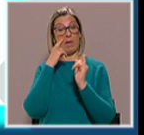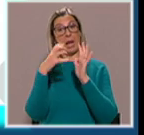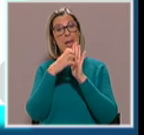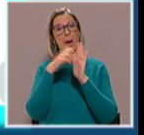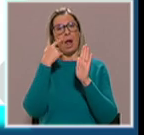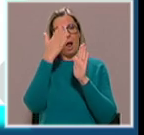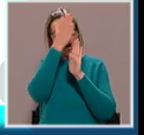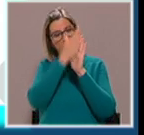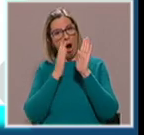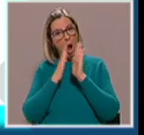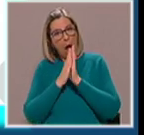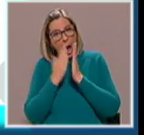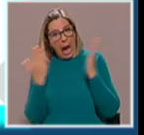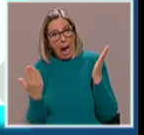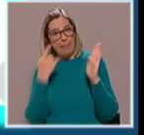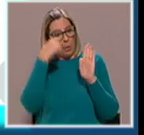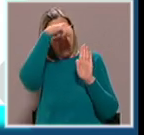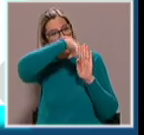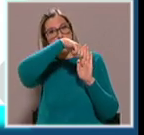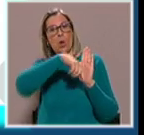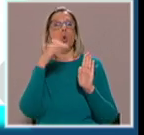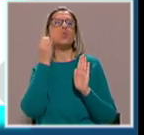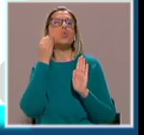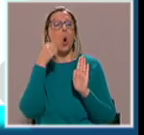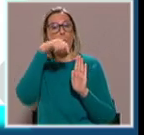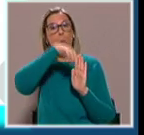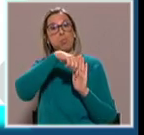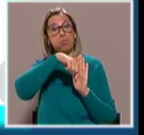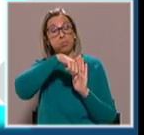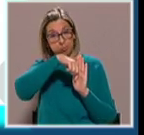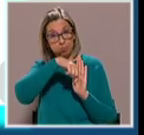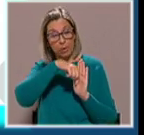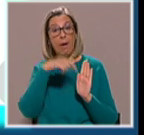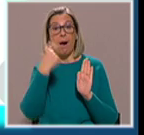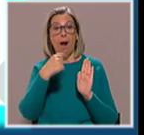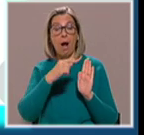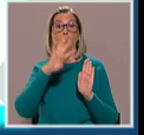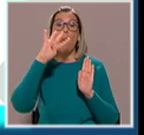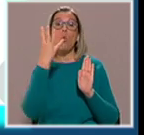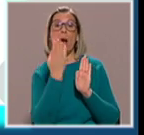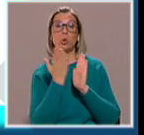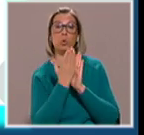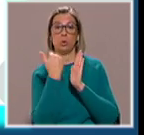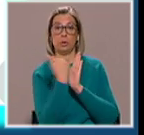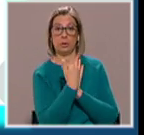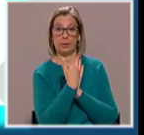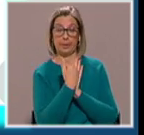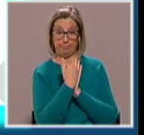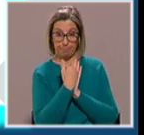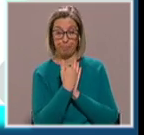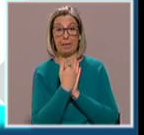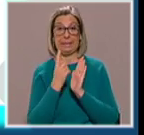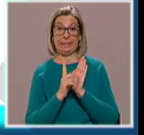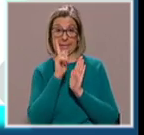de cima a baixo de um coração, uma representação. No interior do coração distinguem-se 4 cavidades. As 2